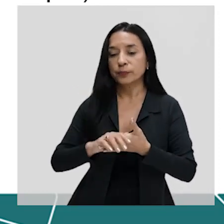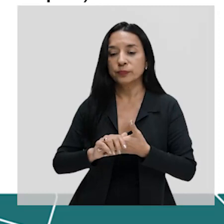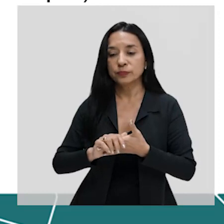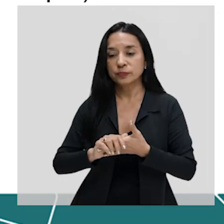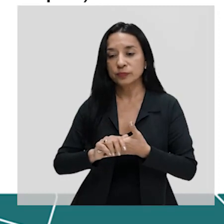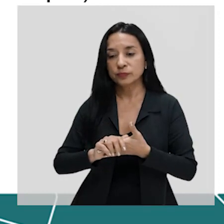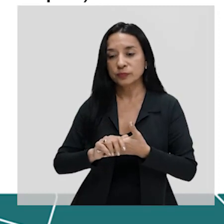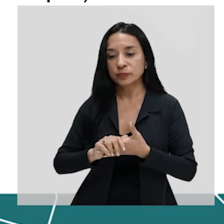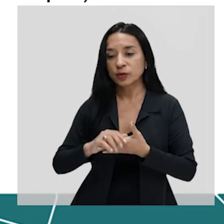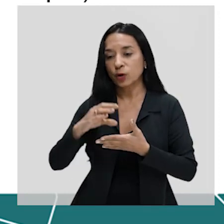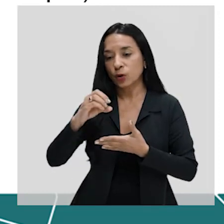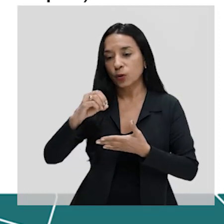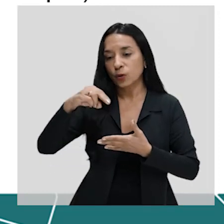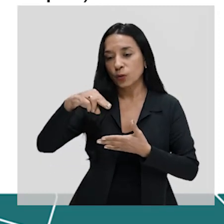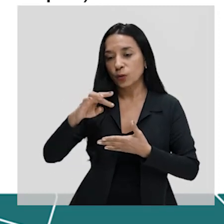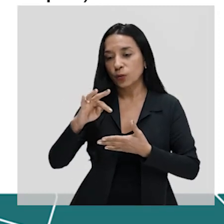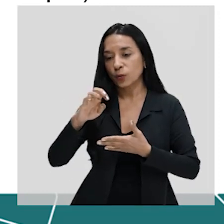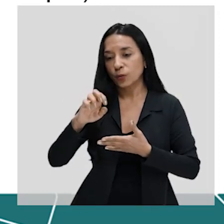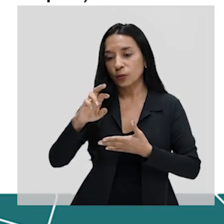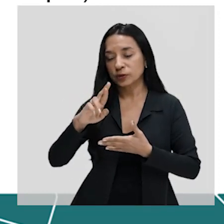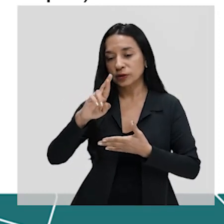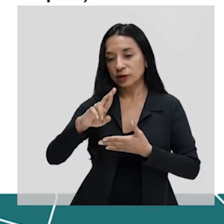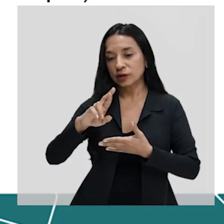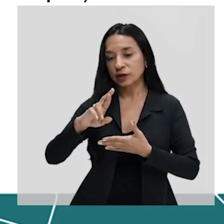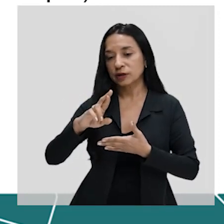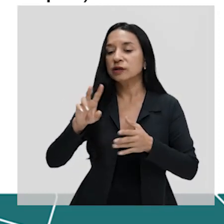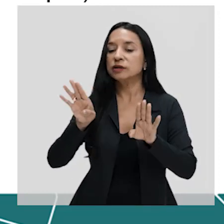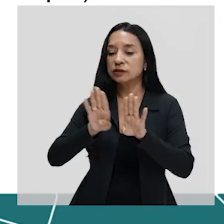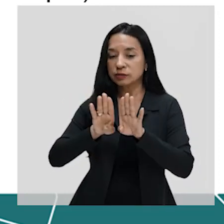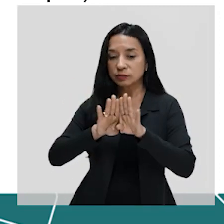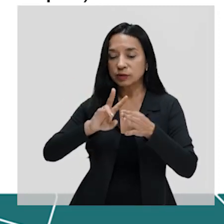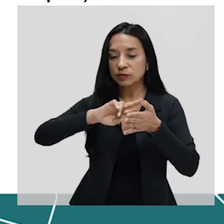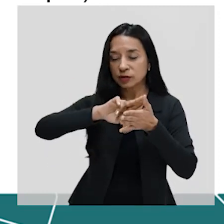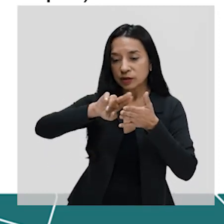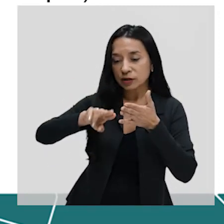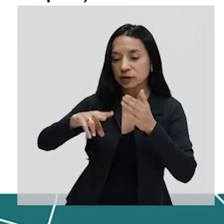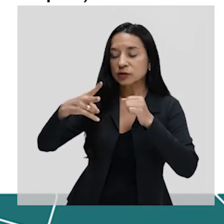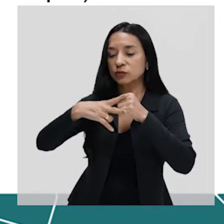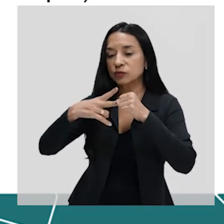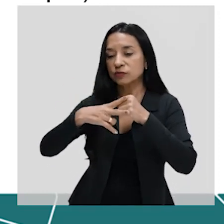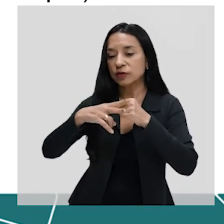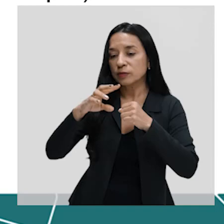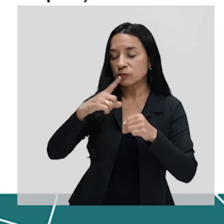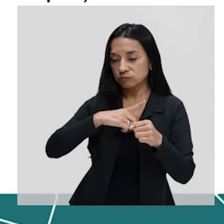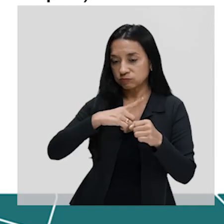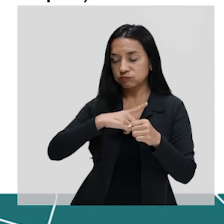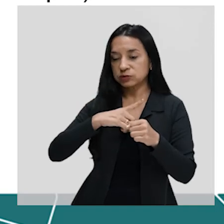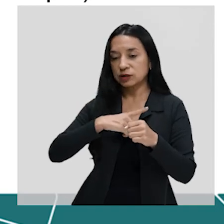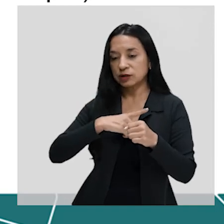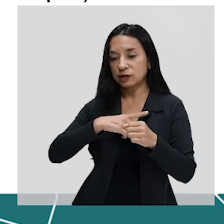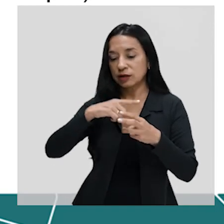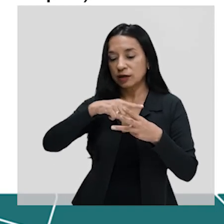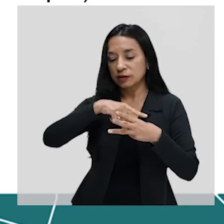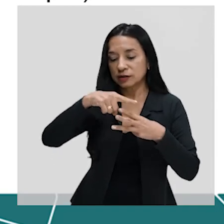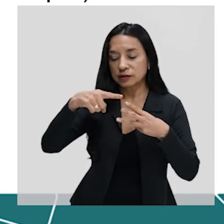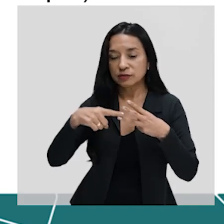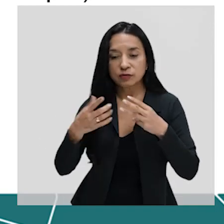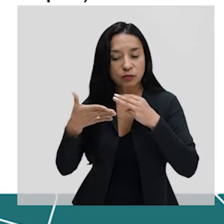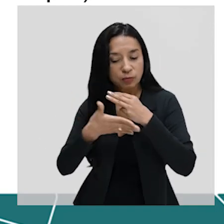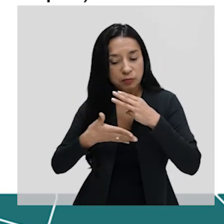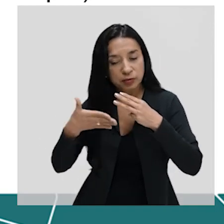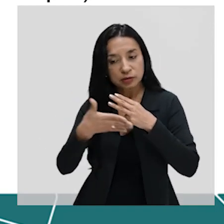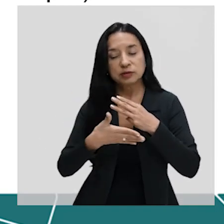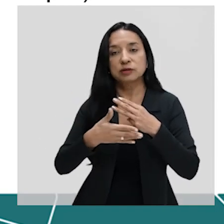variação do verbo ter. O verbo manter também e o verbo reaver. Então, eu tenho aqui 3 verbos para vocês se basearem para responder essa